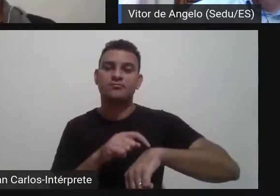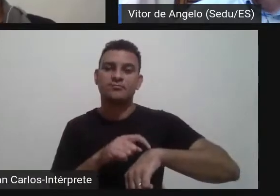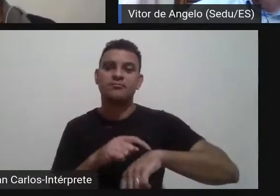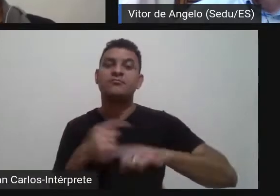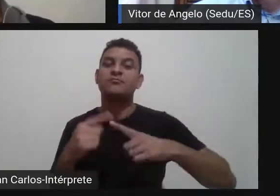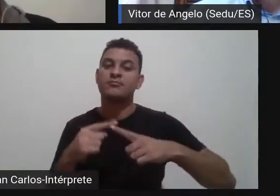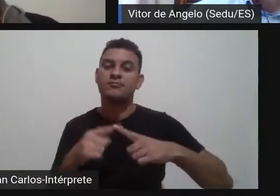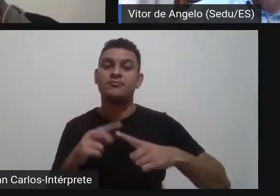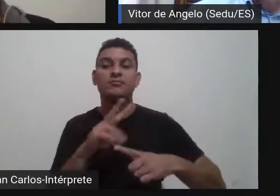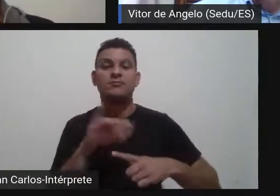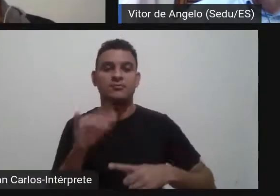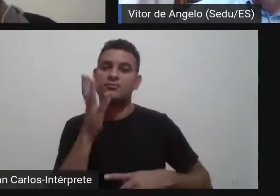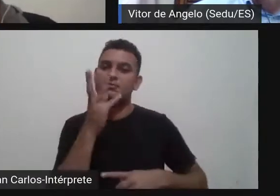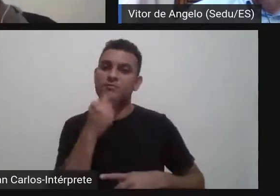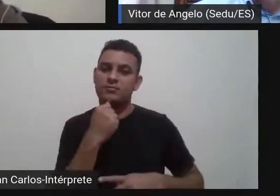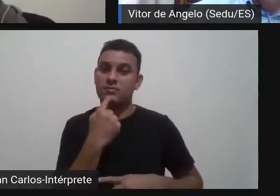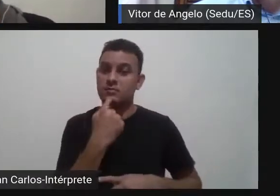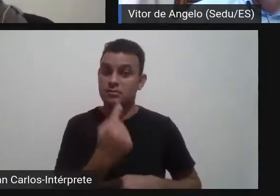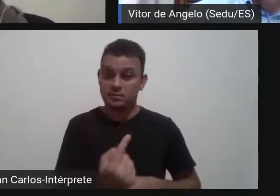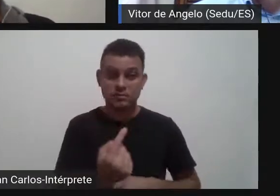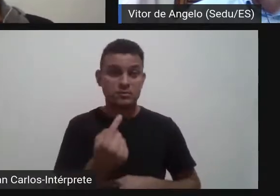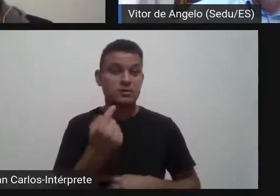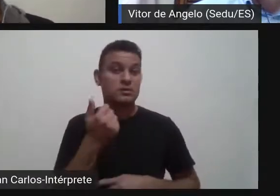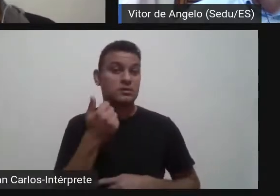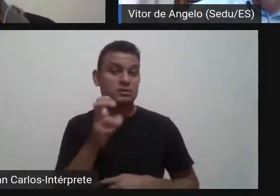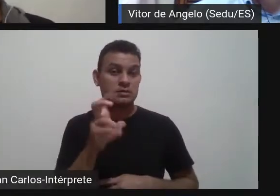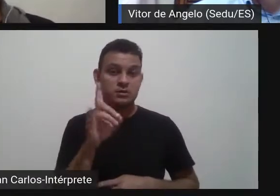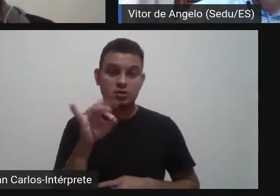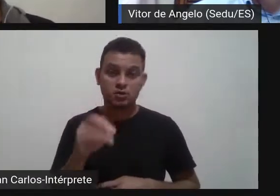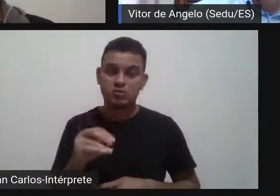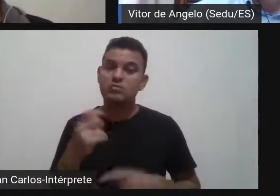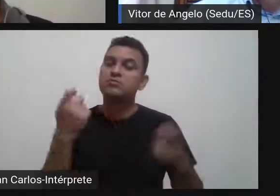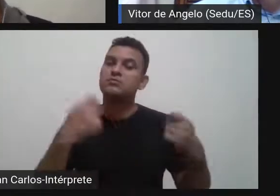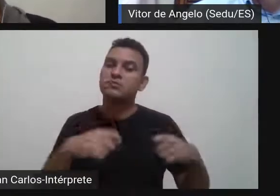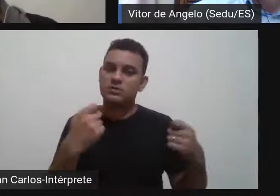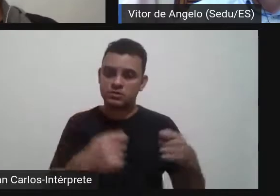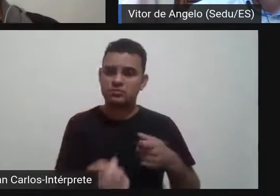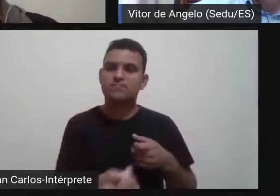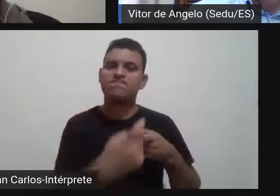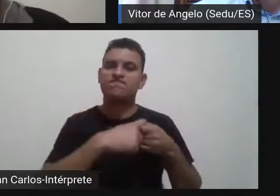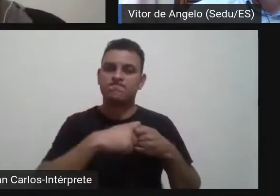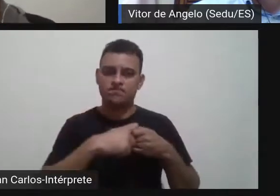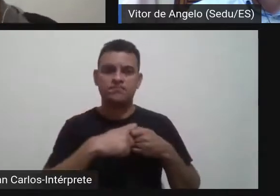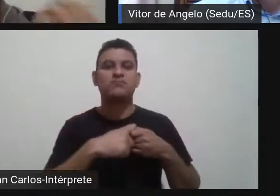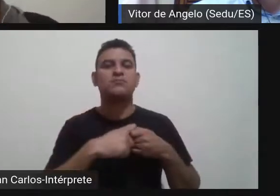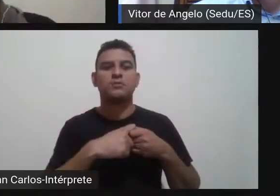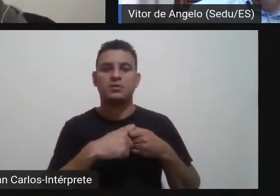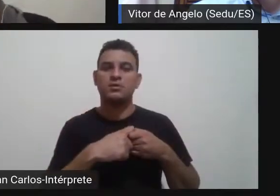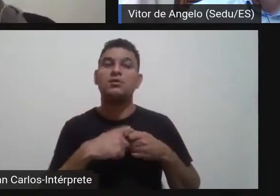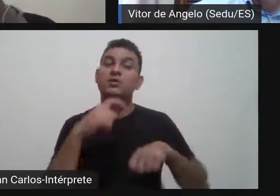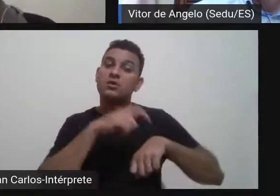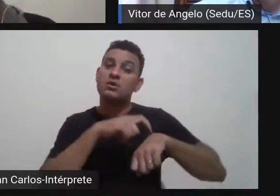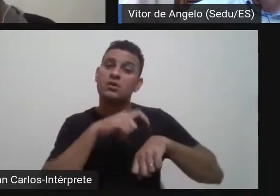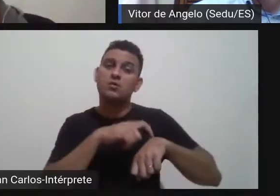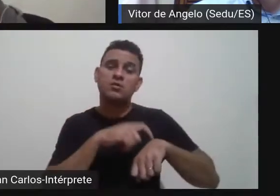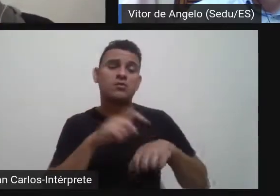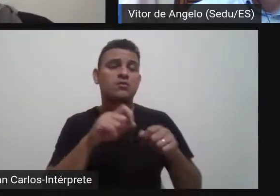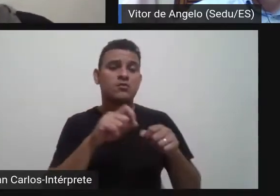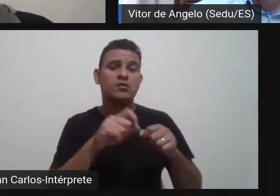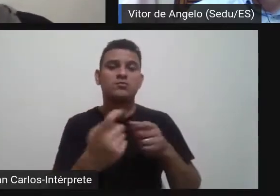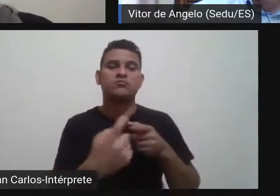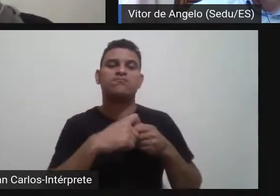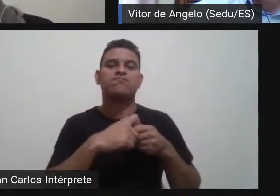vai demorar uma semana, 15 dias, mas ele precisa ter esse retorno de acordo com o tempo que ele faz essa